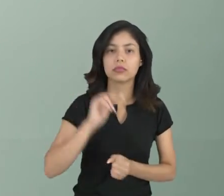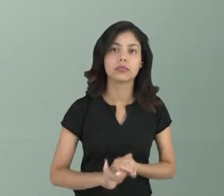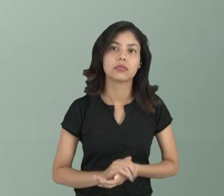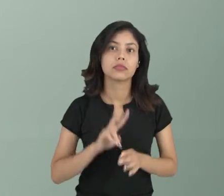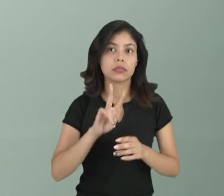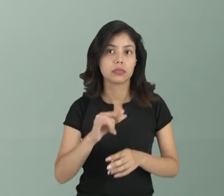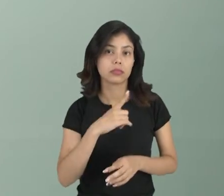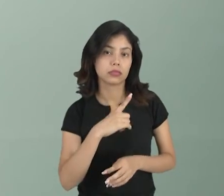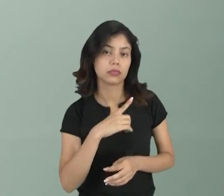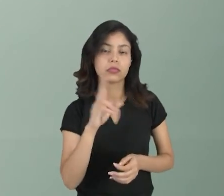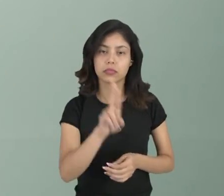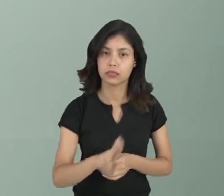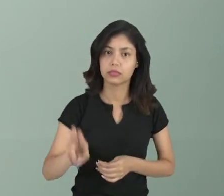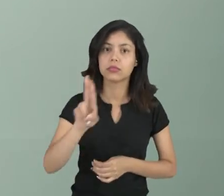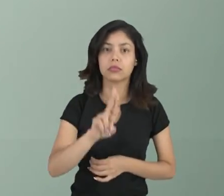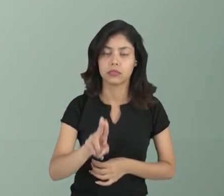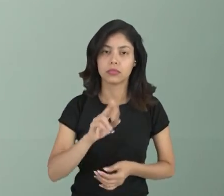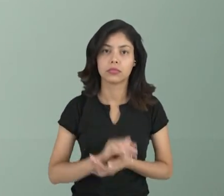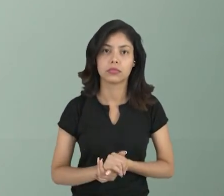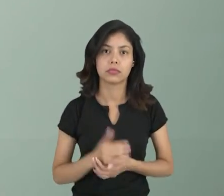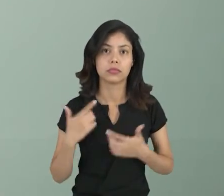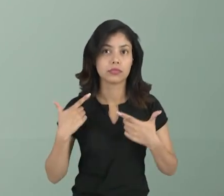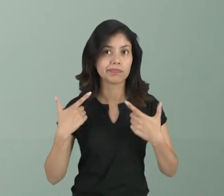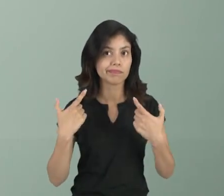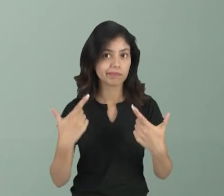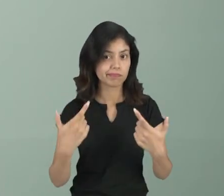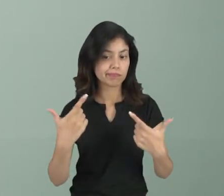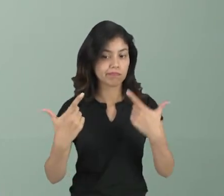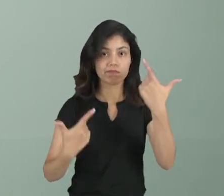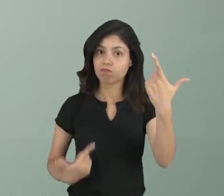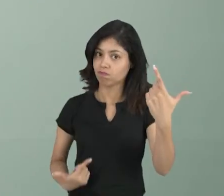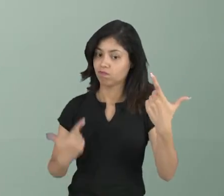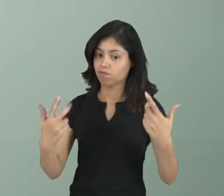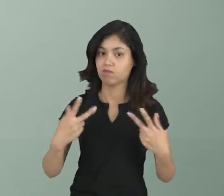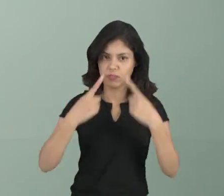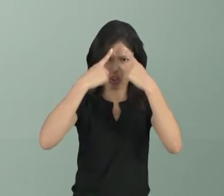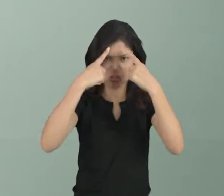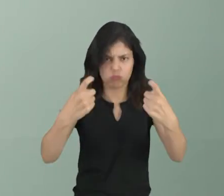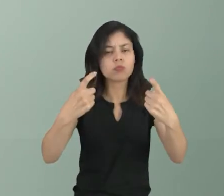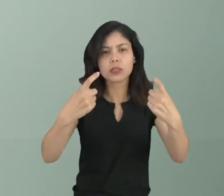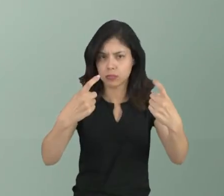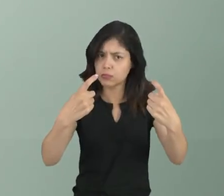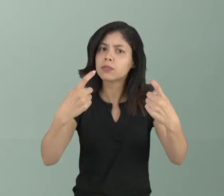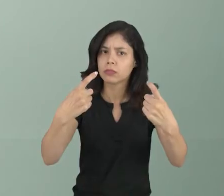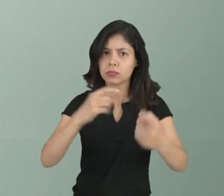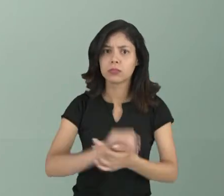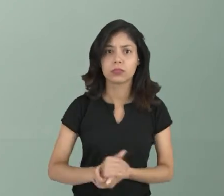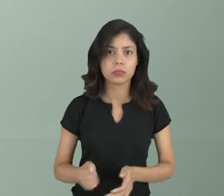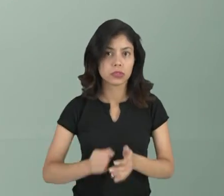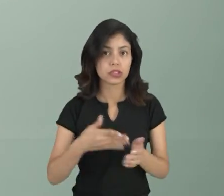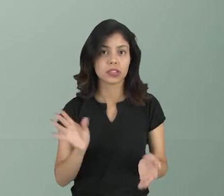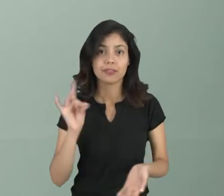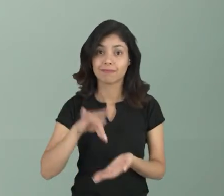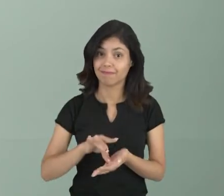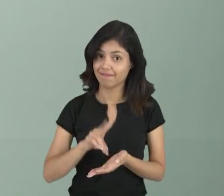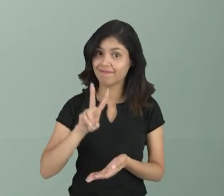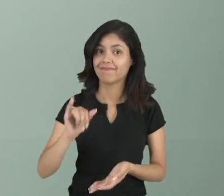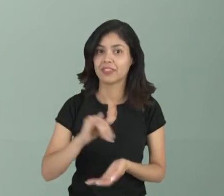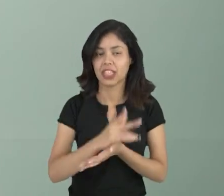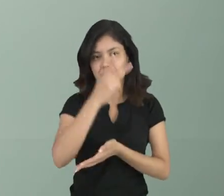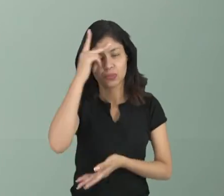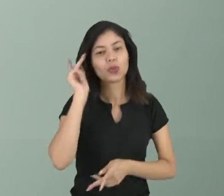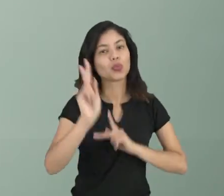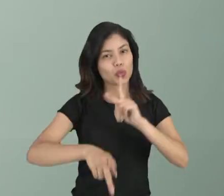a gente vai ter o uso de muita arma, né, o uso de muita violência. E, de fato, quem vai padecer são